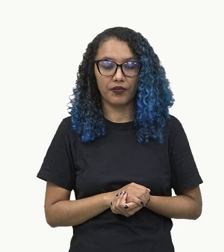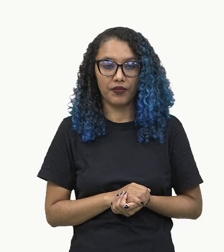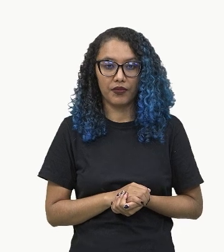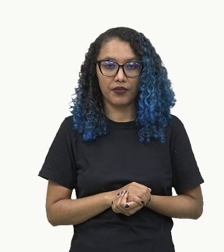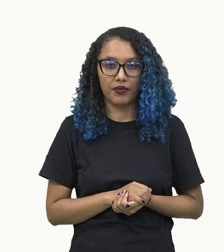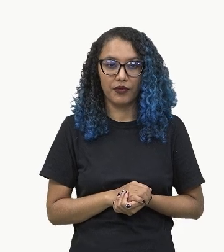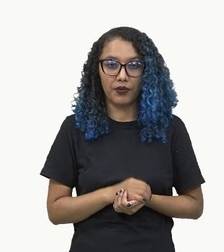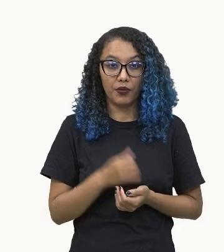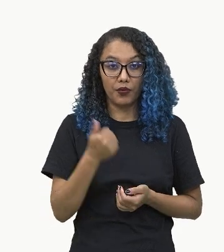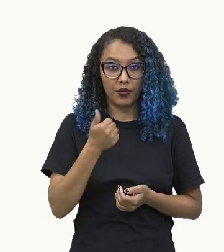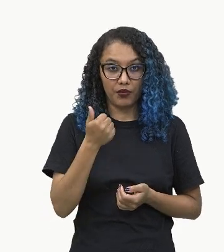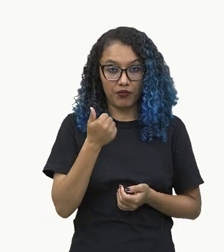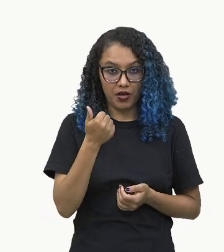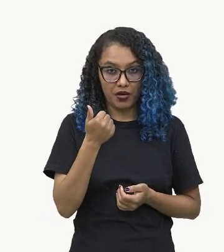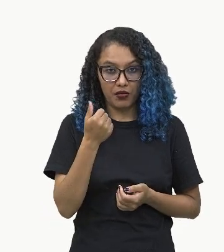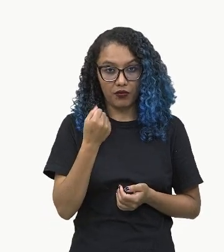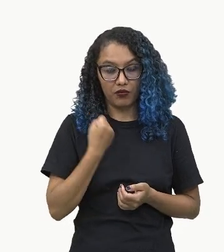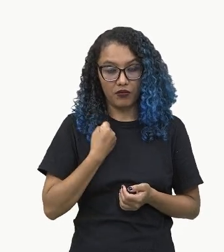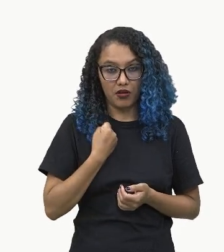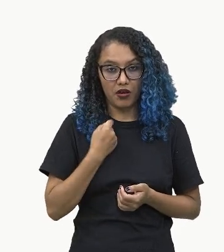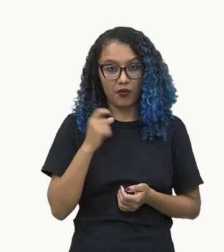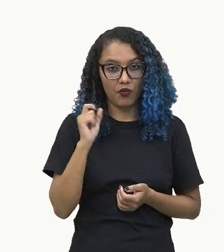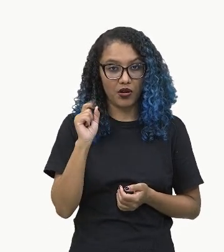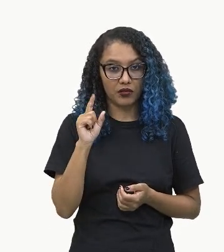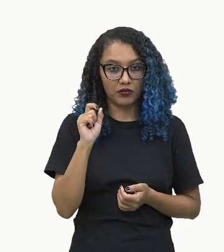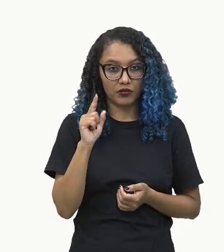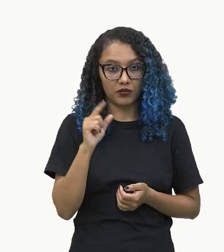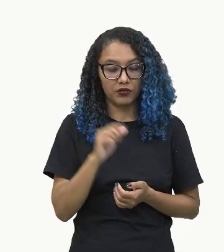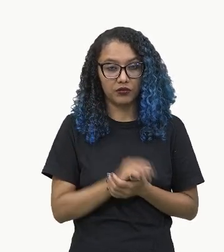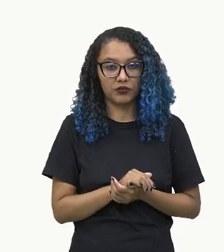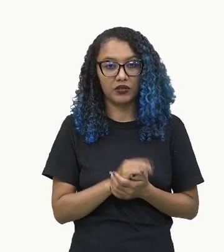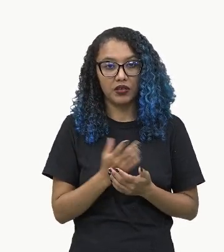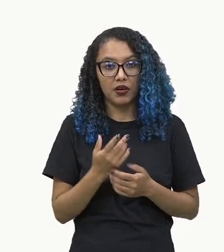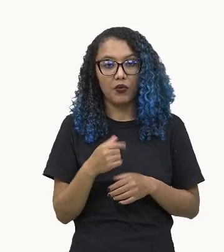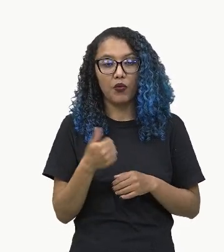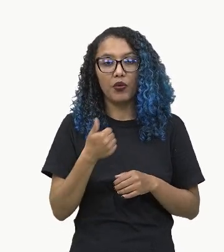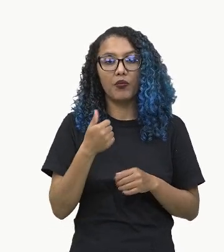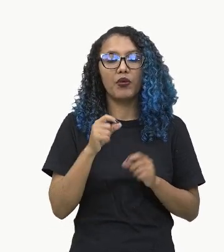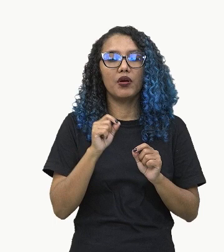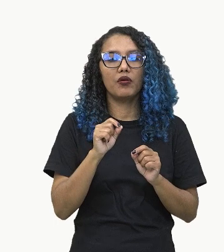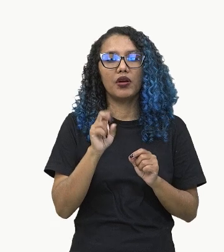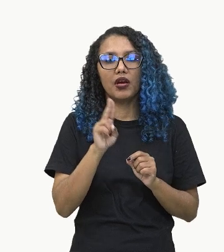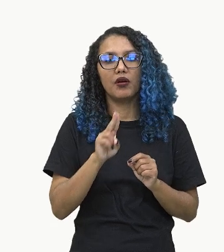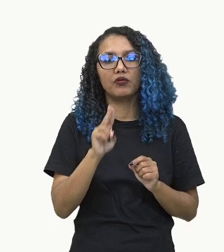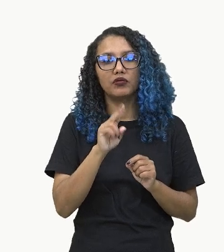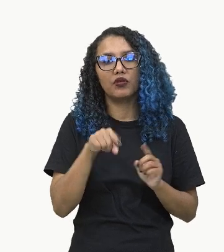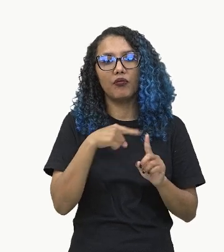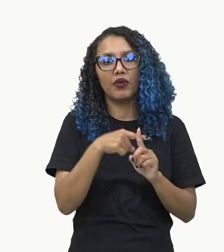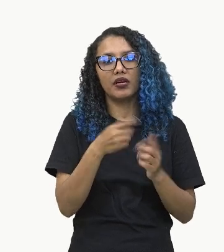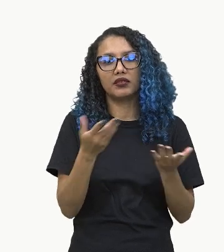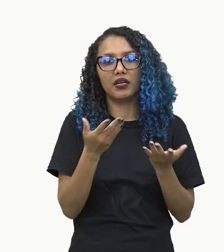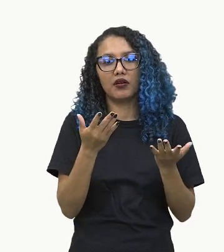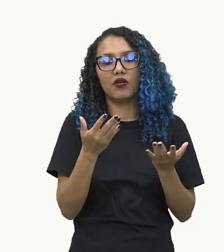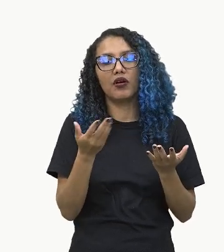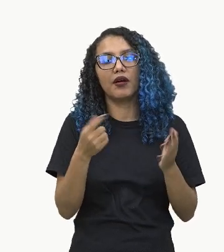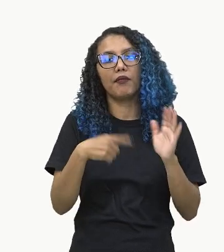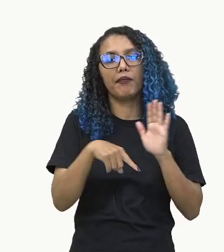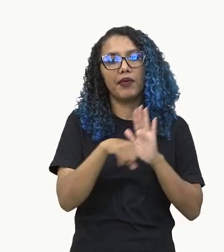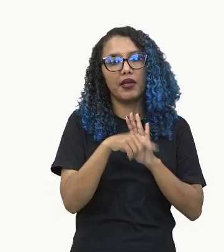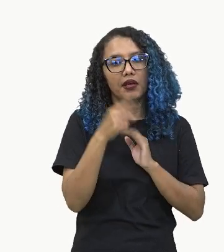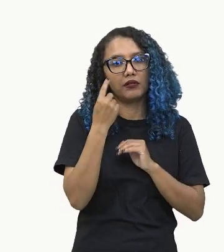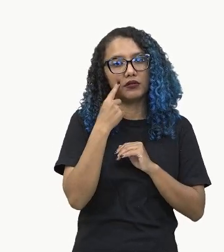primeiro termo, como aqui no primeiro eu usei mais, agora eu vou usar menos. Então, menos o